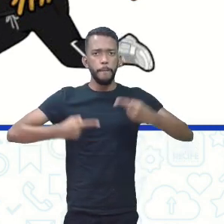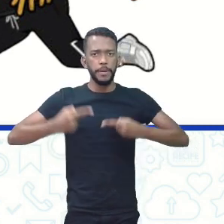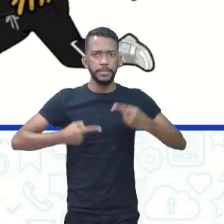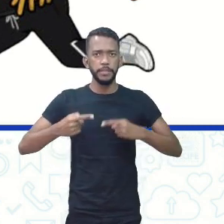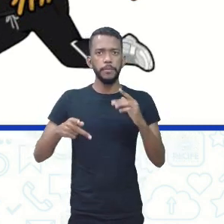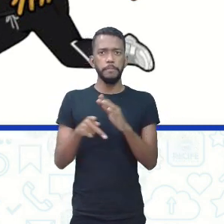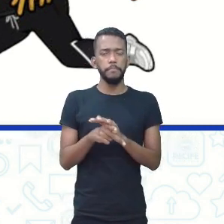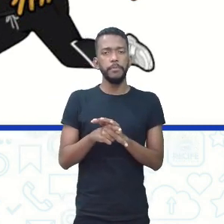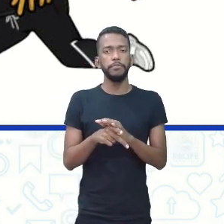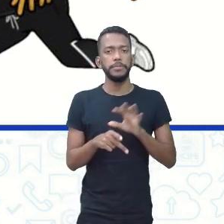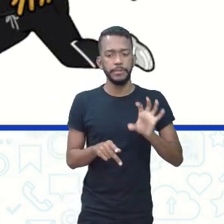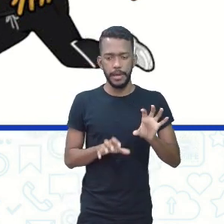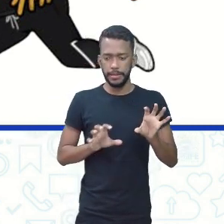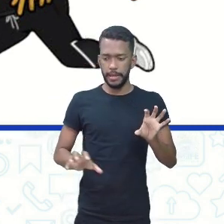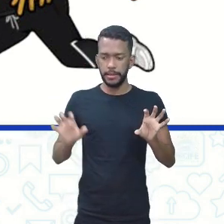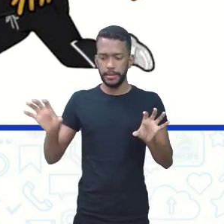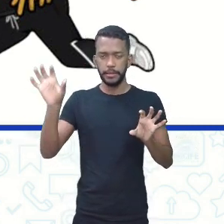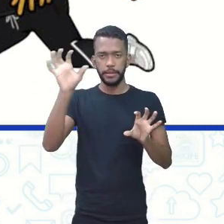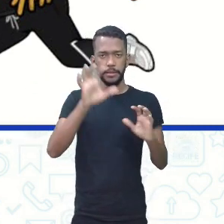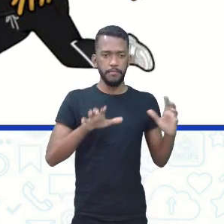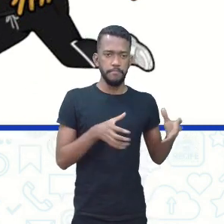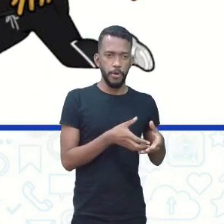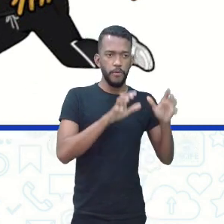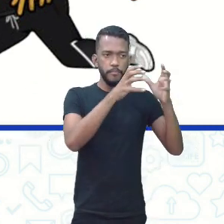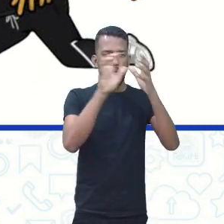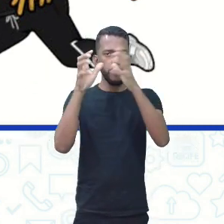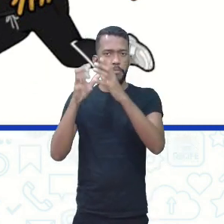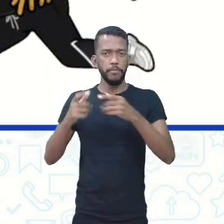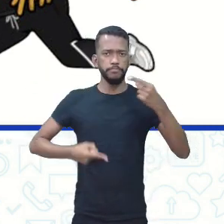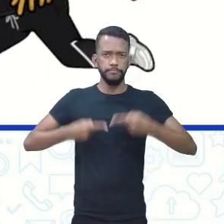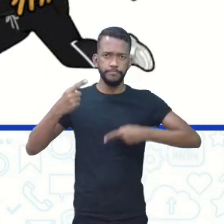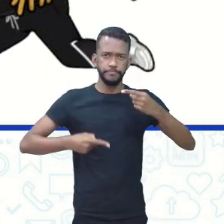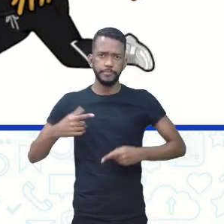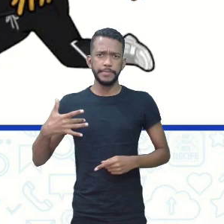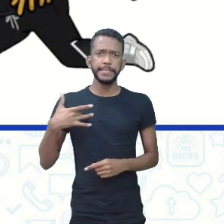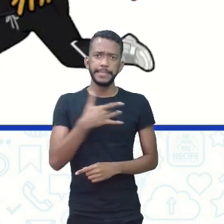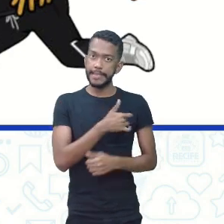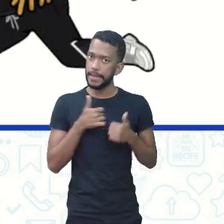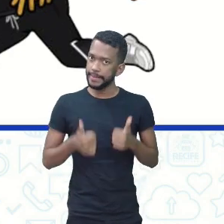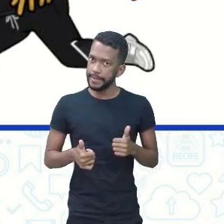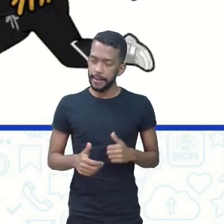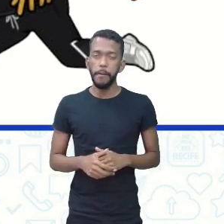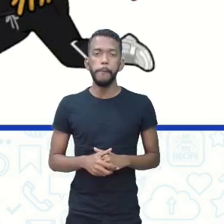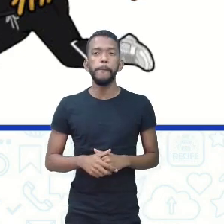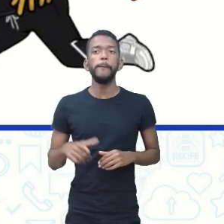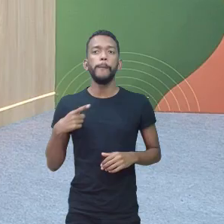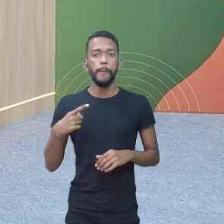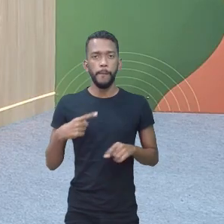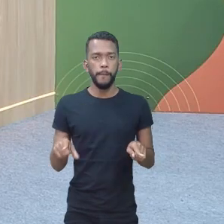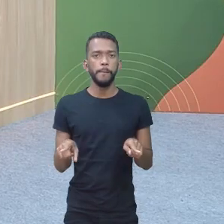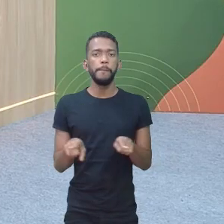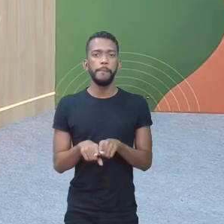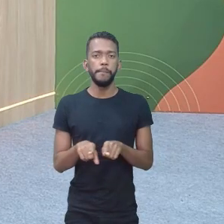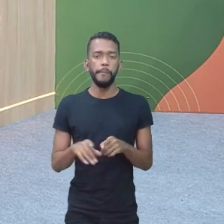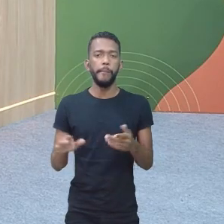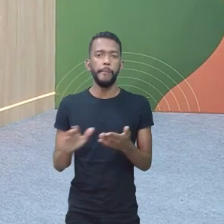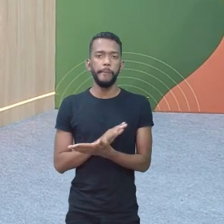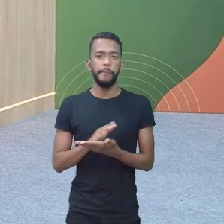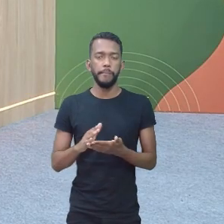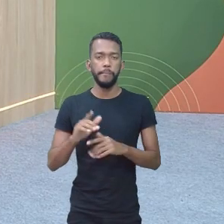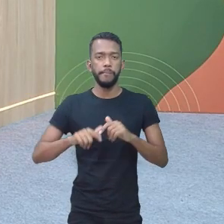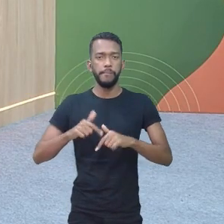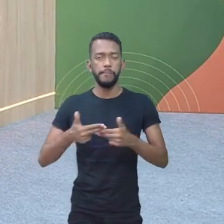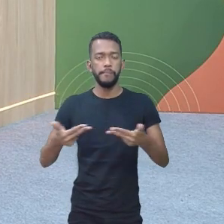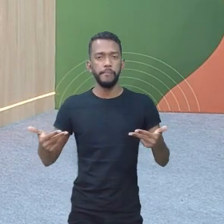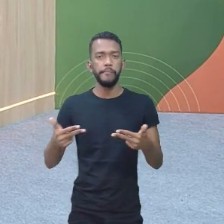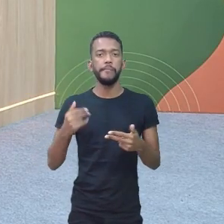dos 5 continentes. Bom, aqui a gente já traz alguns elementos extremamente importantes